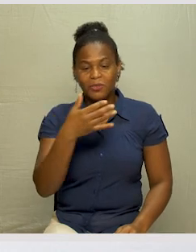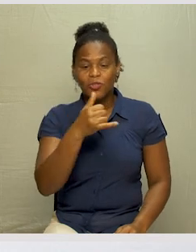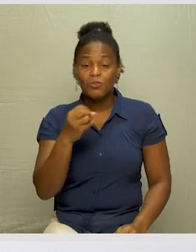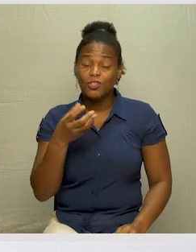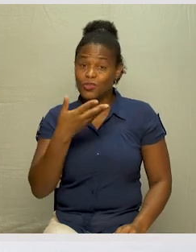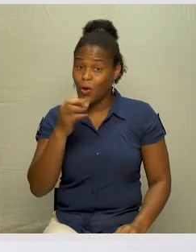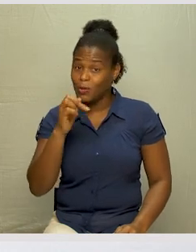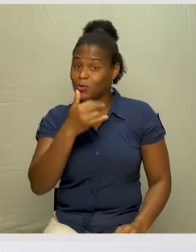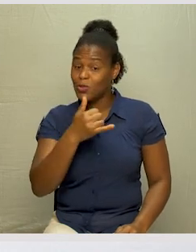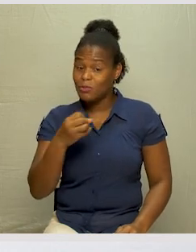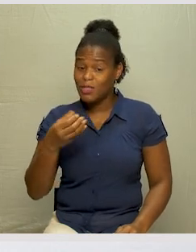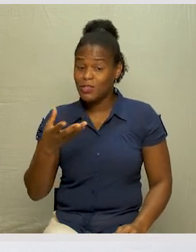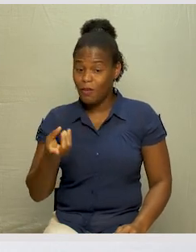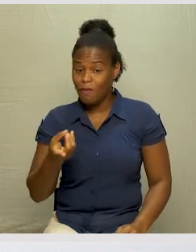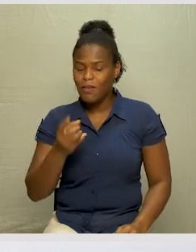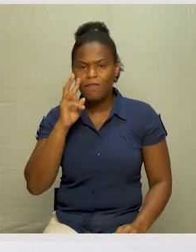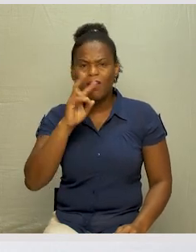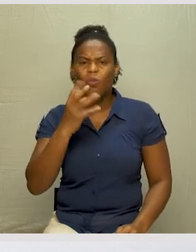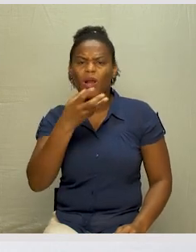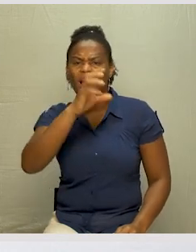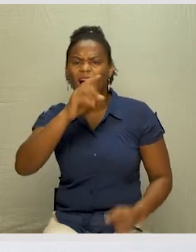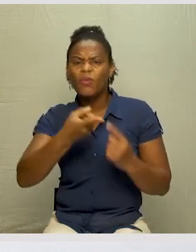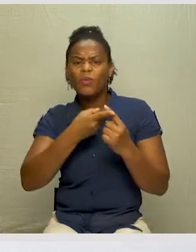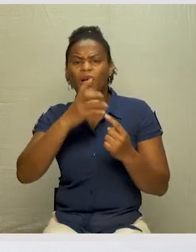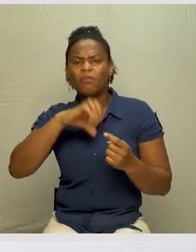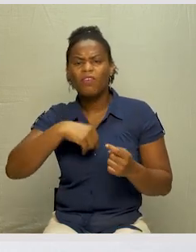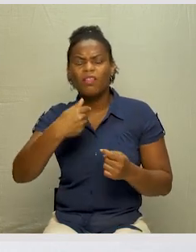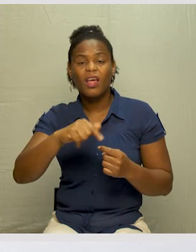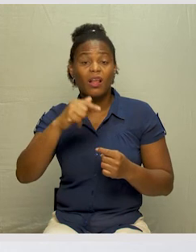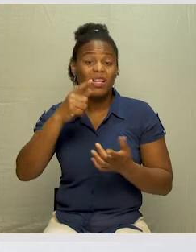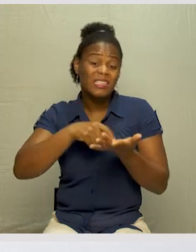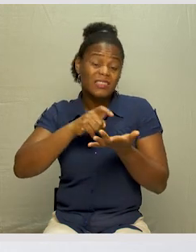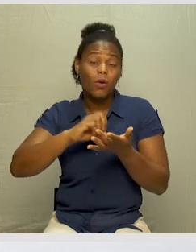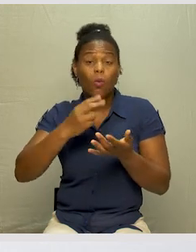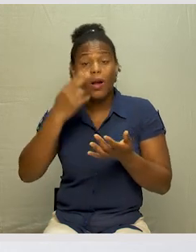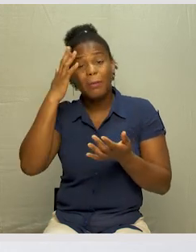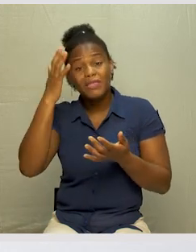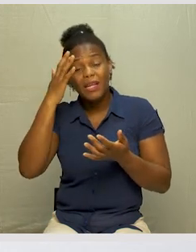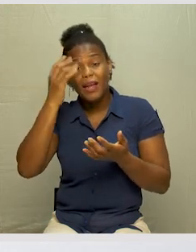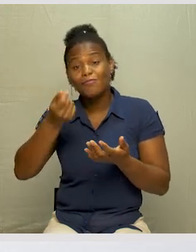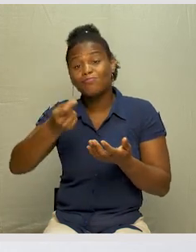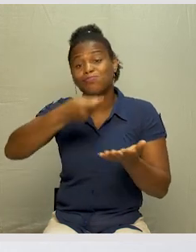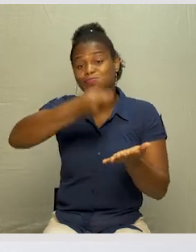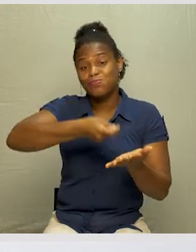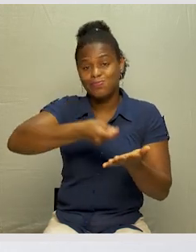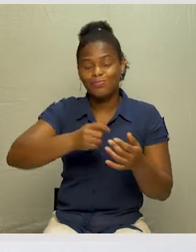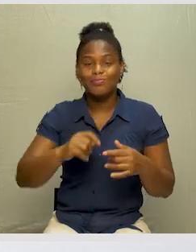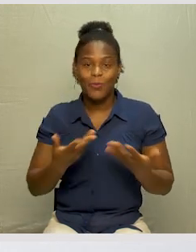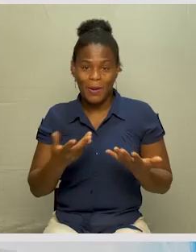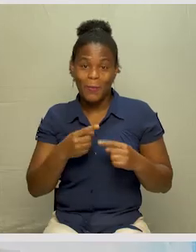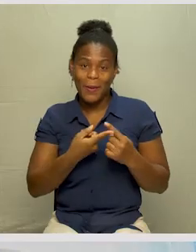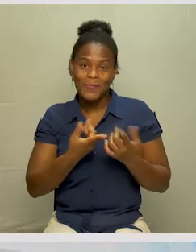ver em que ano ou em que anos o nosso país teve necessidade ou capacidade líquida de